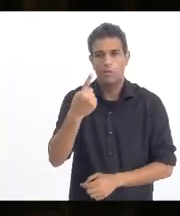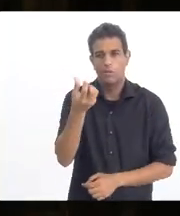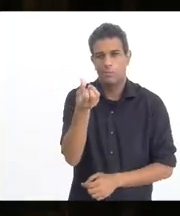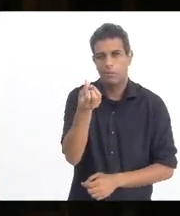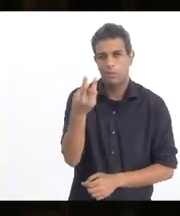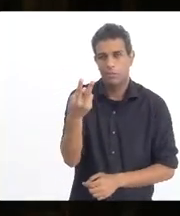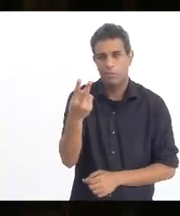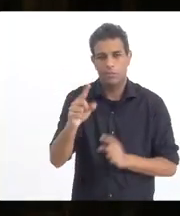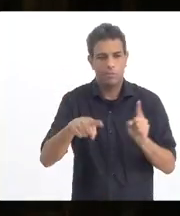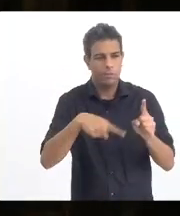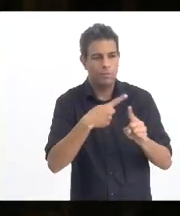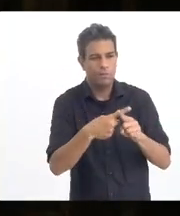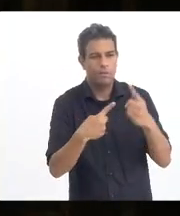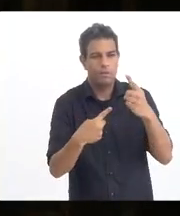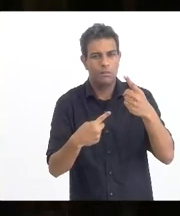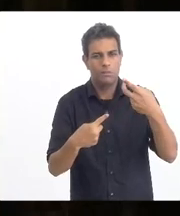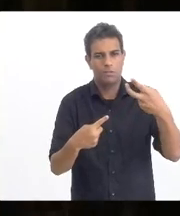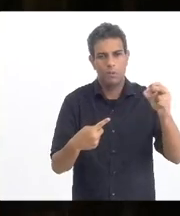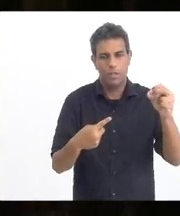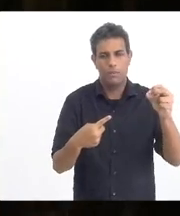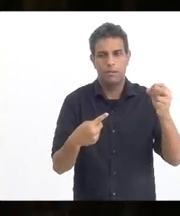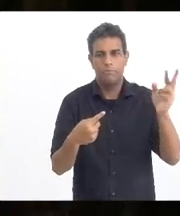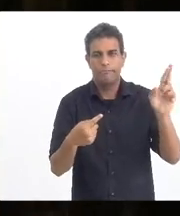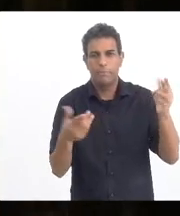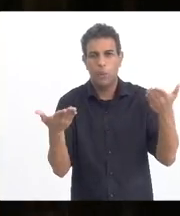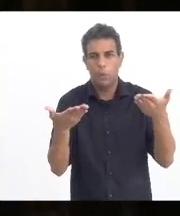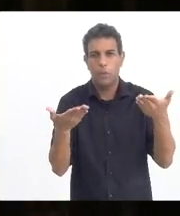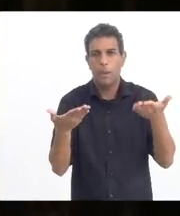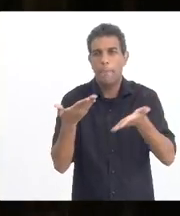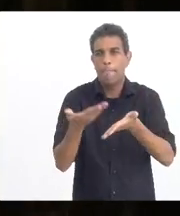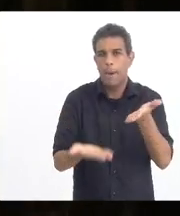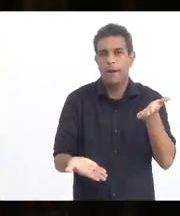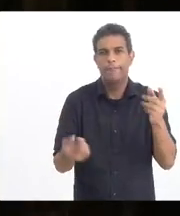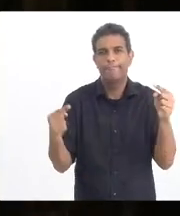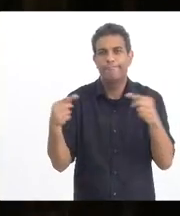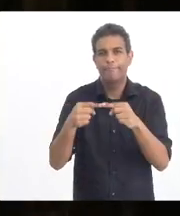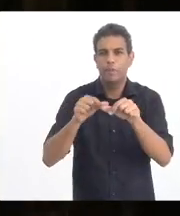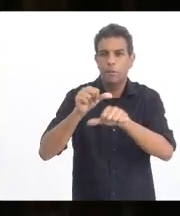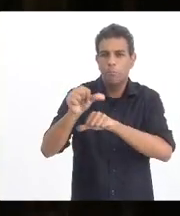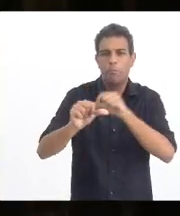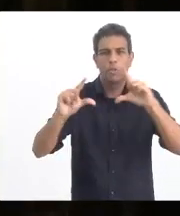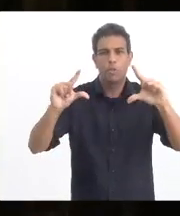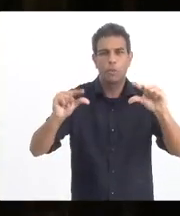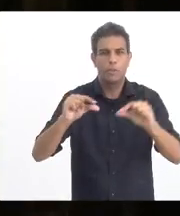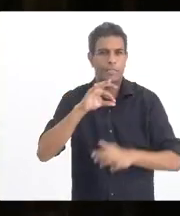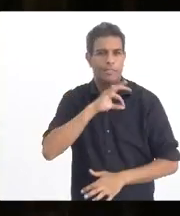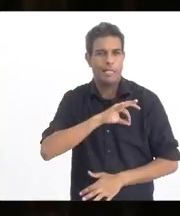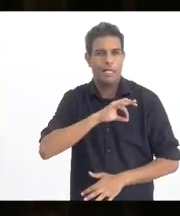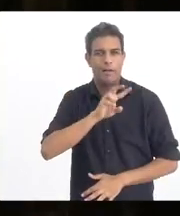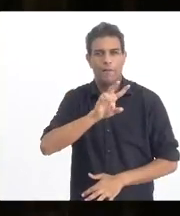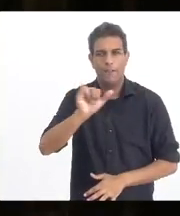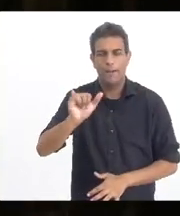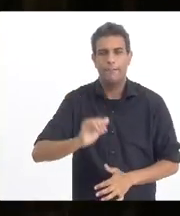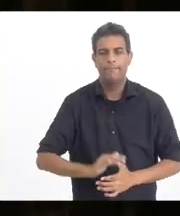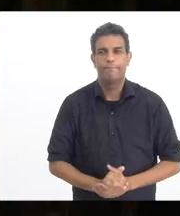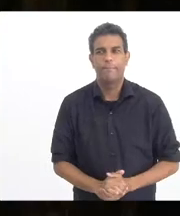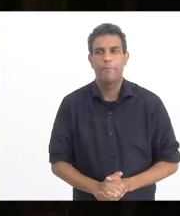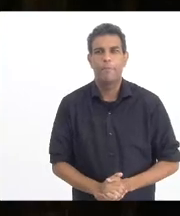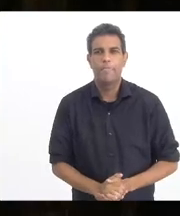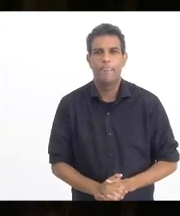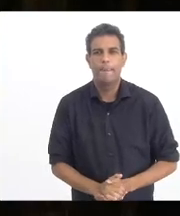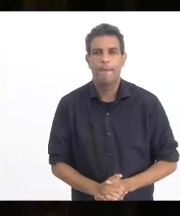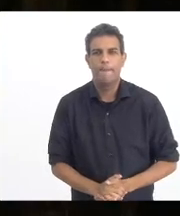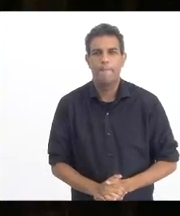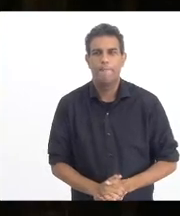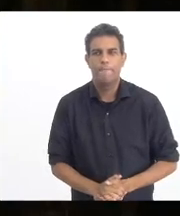com a grete de 150, é provável que tenha algumas reduções de salários. Tá.